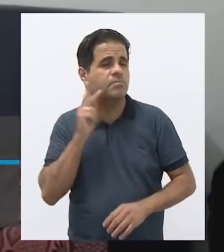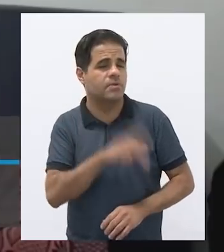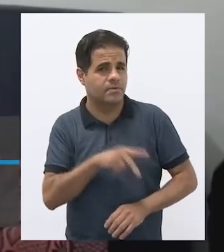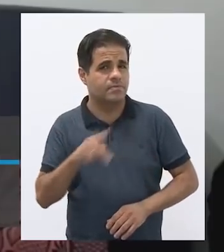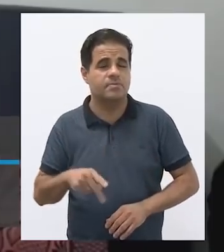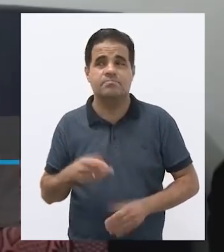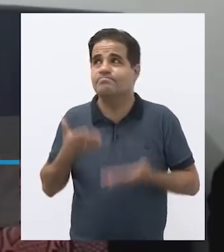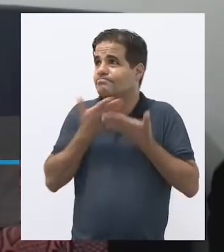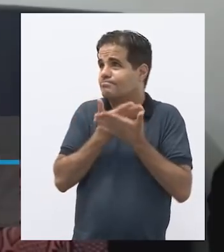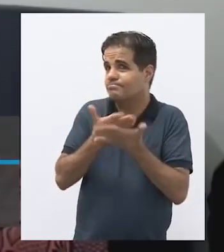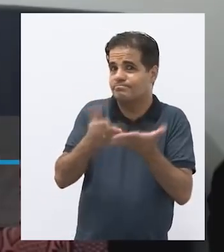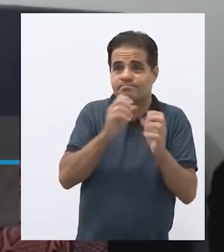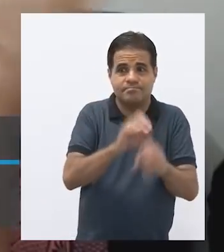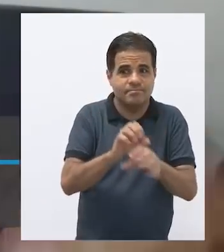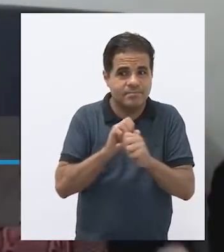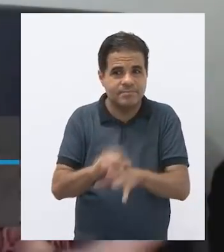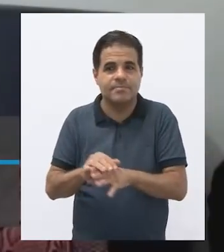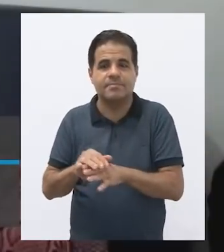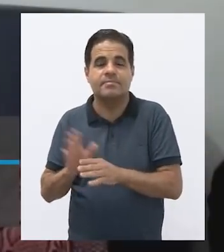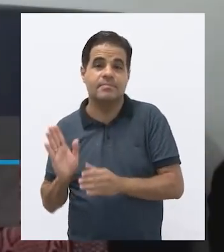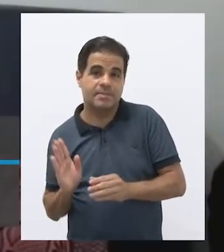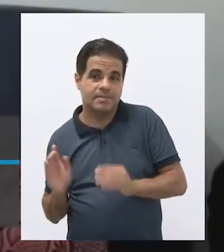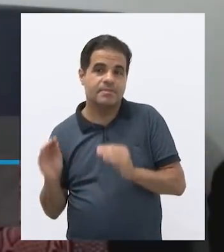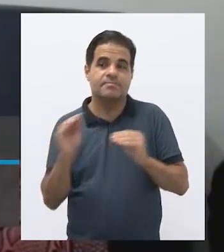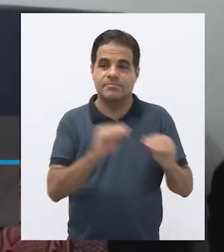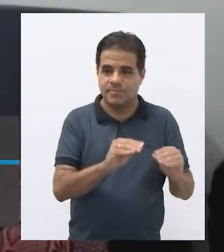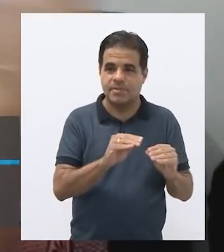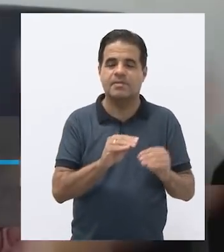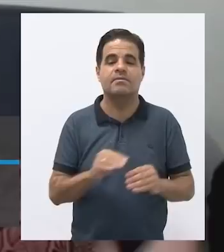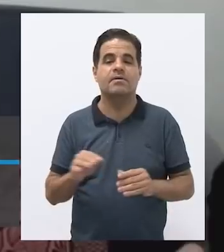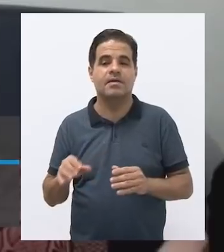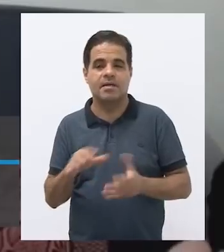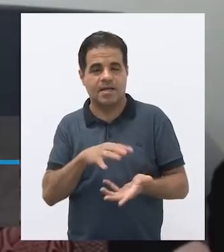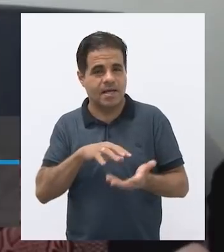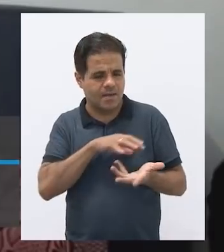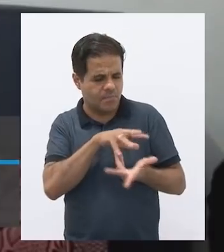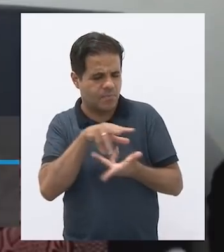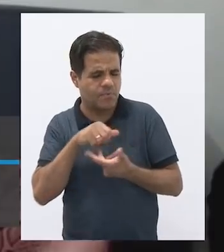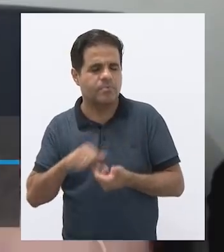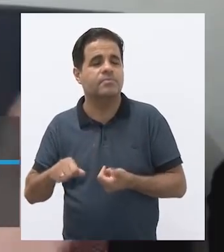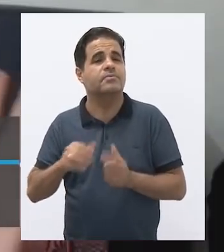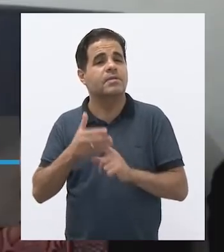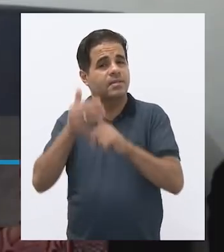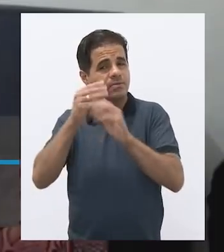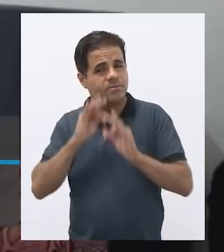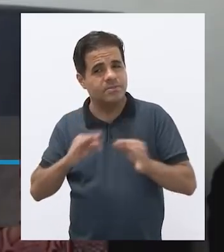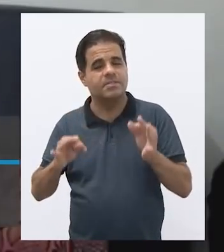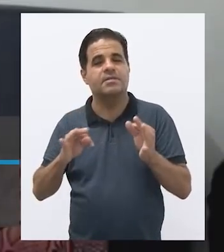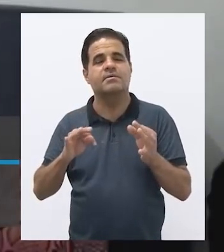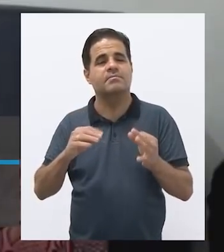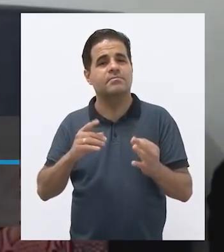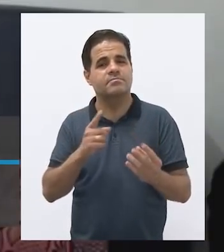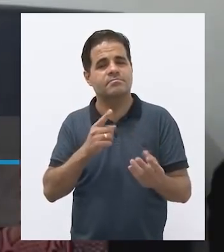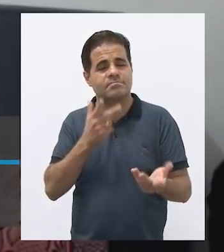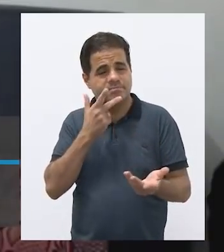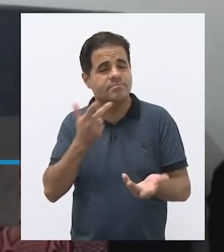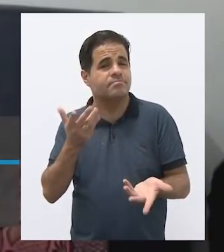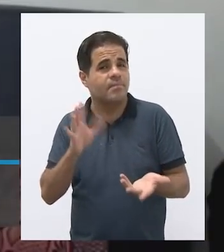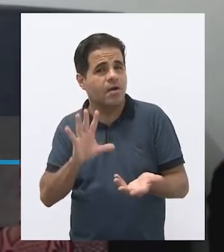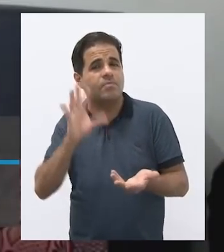né, são da educação e hoje estão vindo para esse mundo da tecnologia. E aí a gente acaba